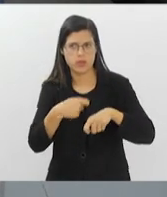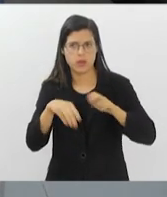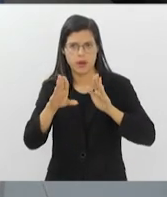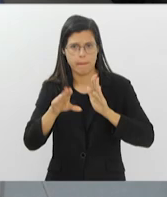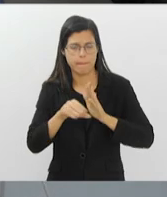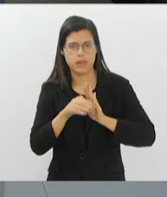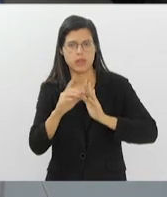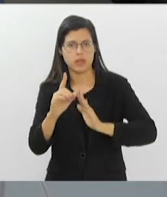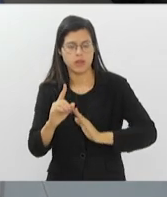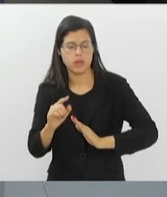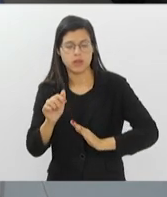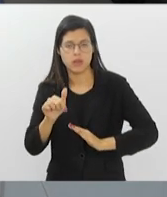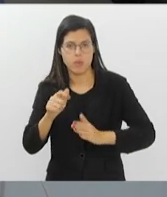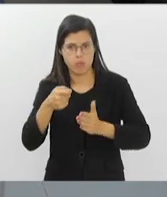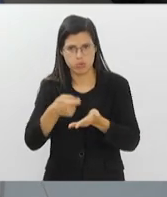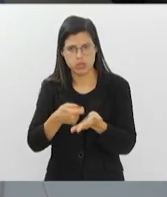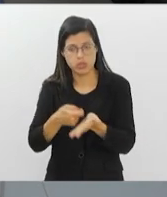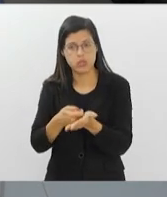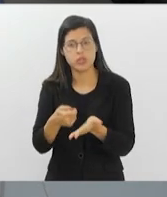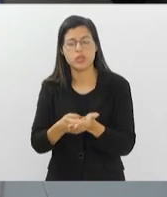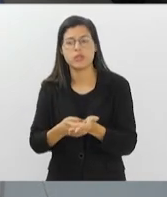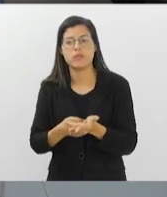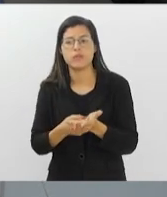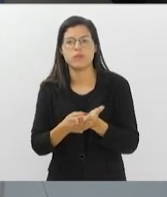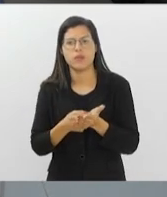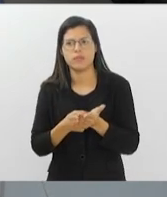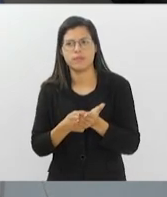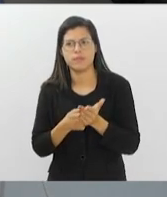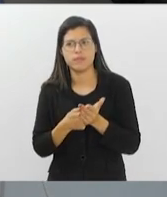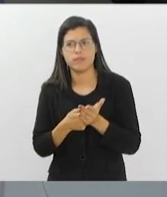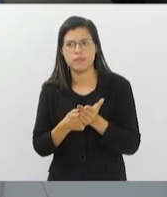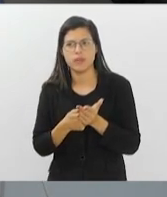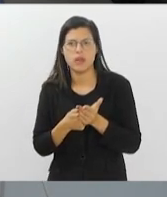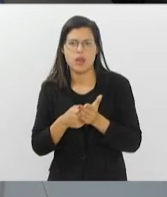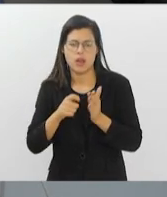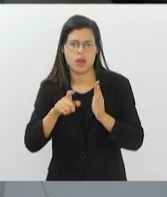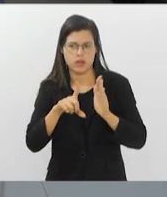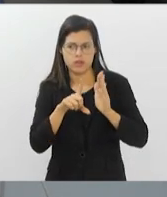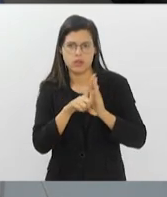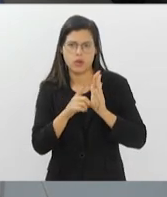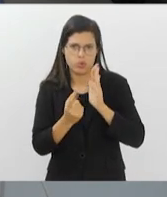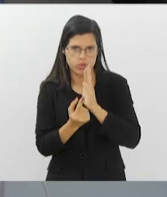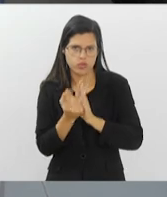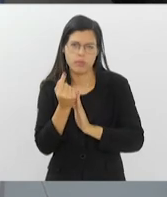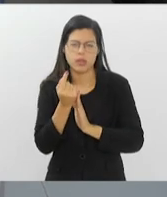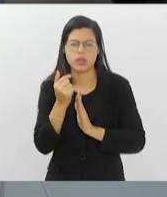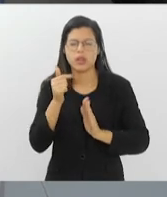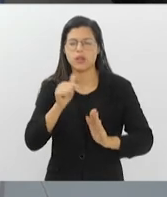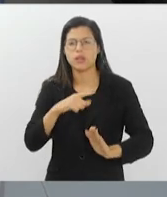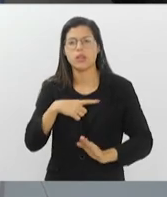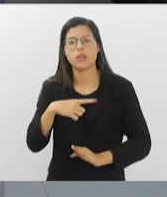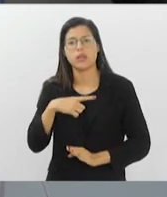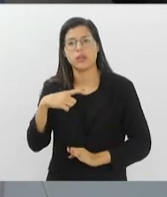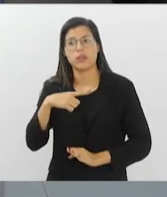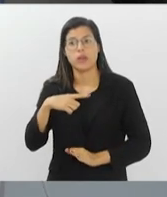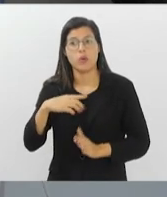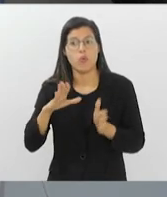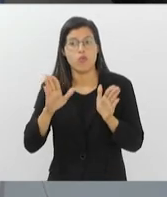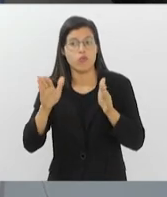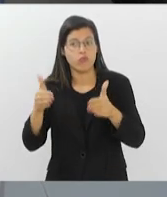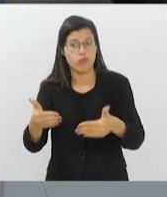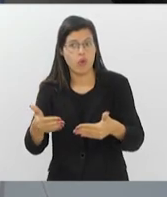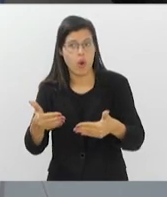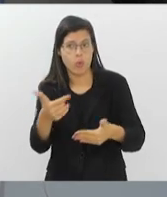individuais impositivas previsto para definição pela LDO serão, excepcionalmente, para o exercício